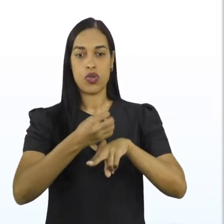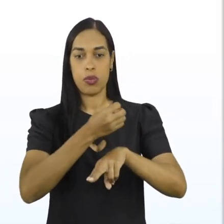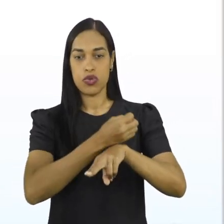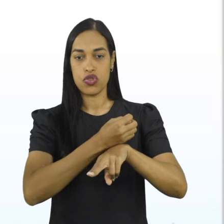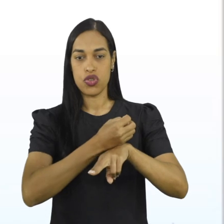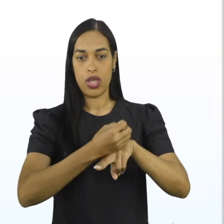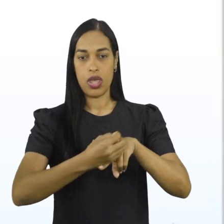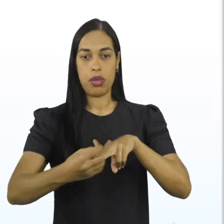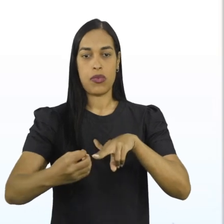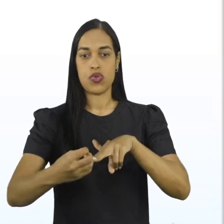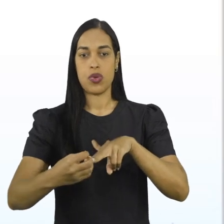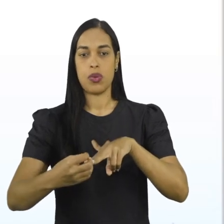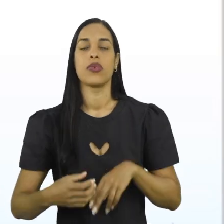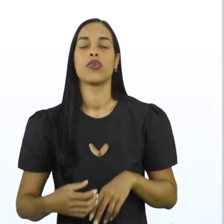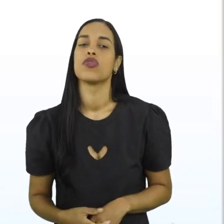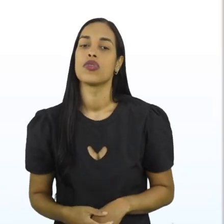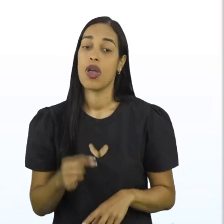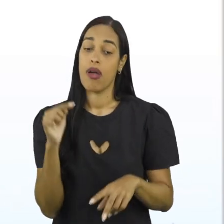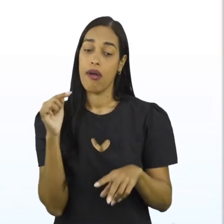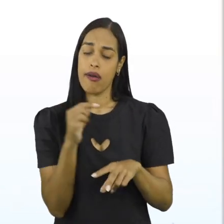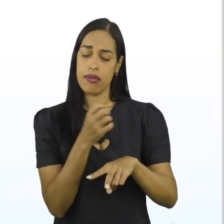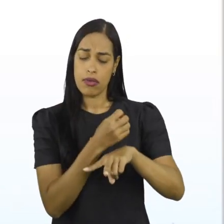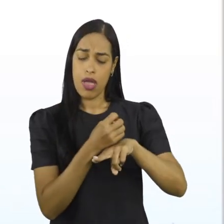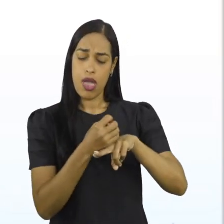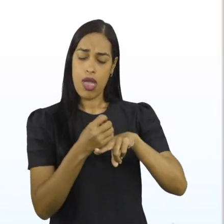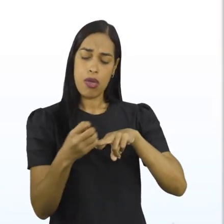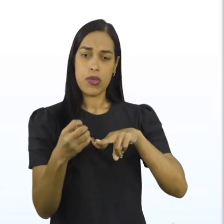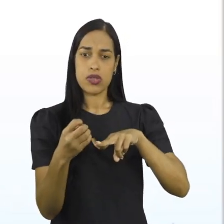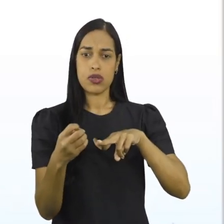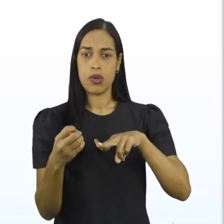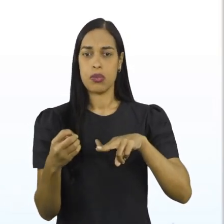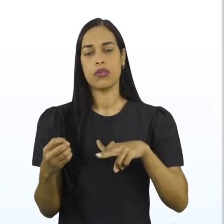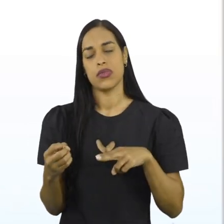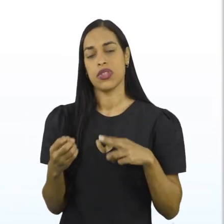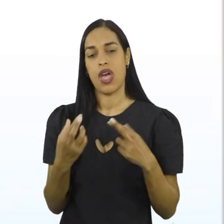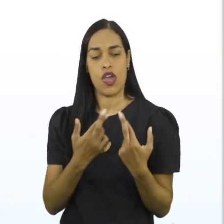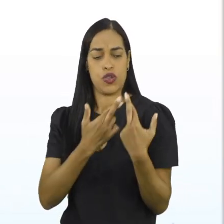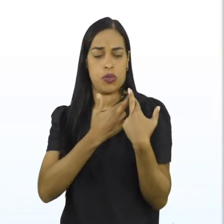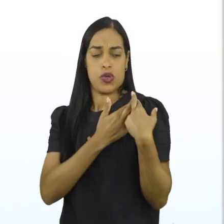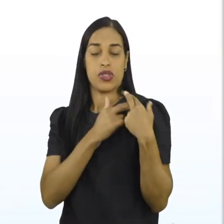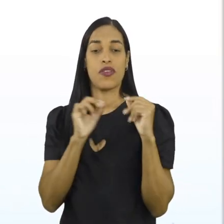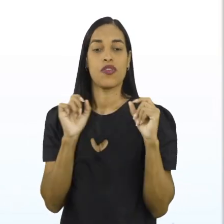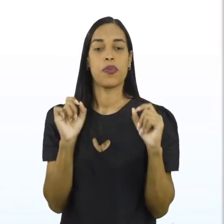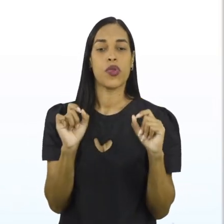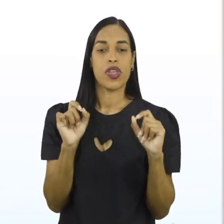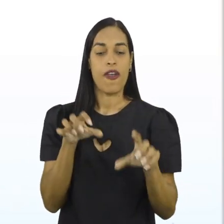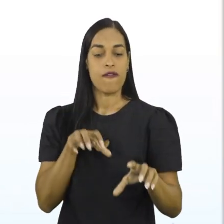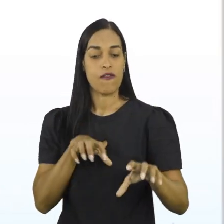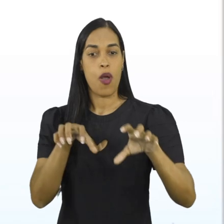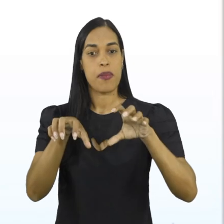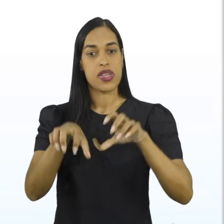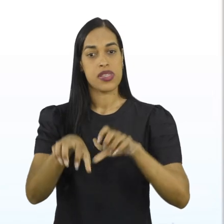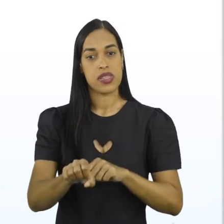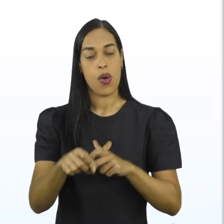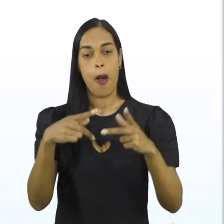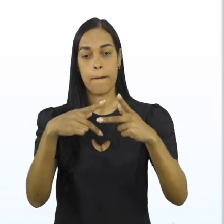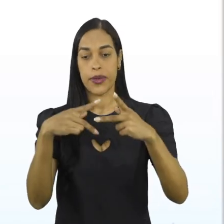errarem em lugar nenhum. Olha, ribossomo, meu filho, vai ser responsável pela síntese